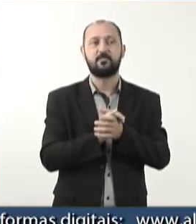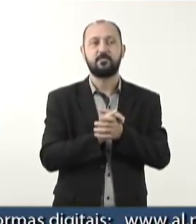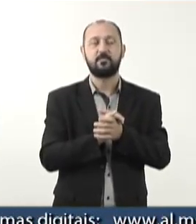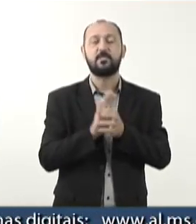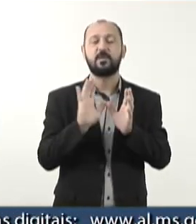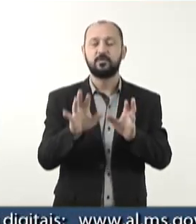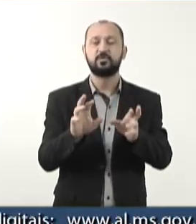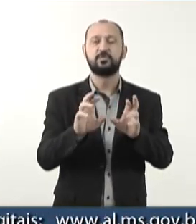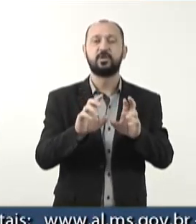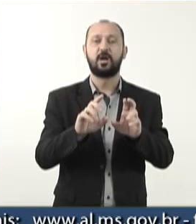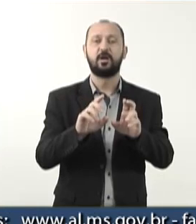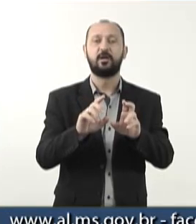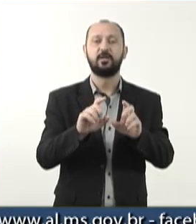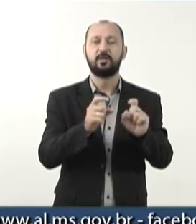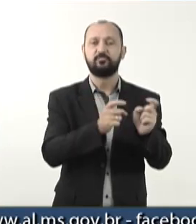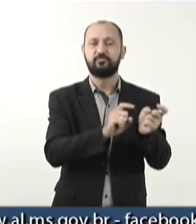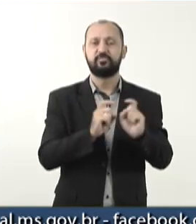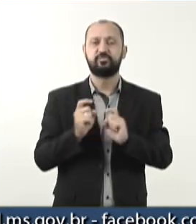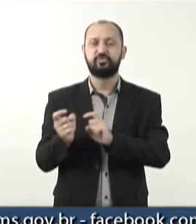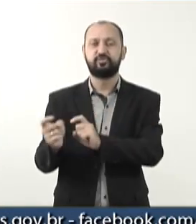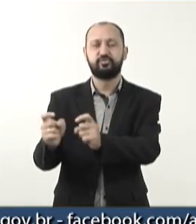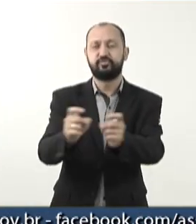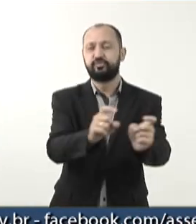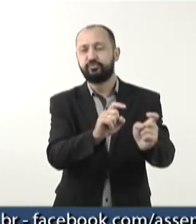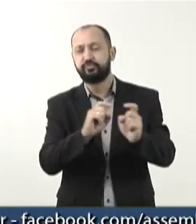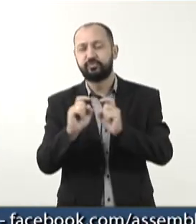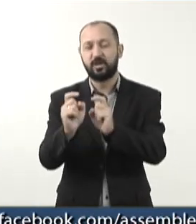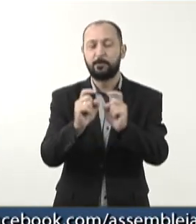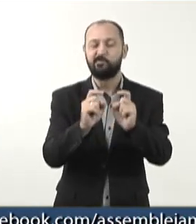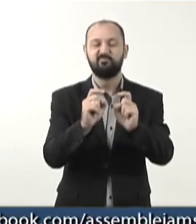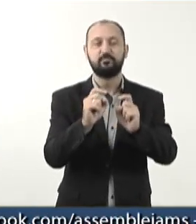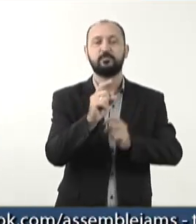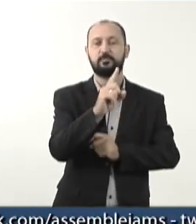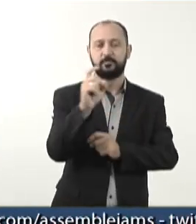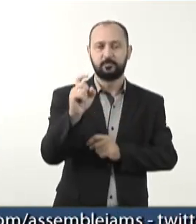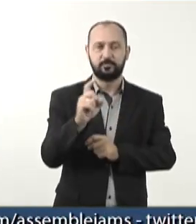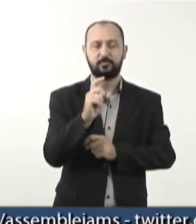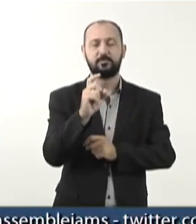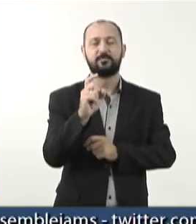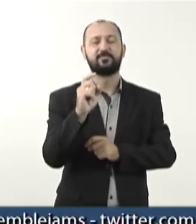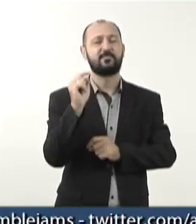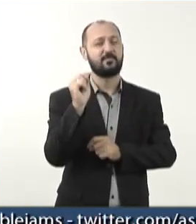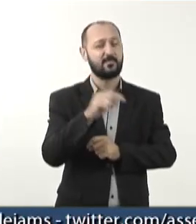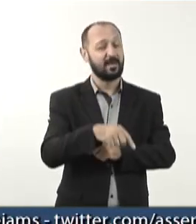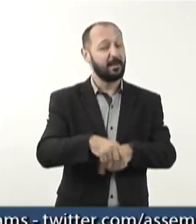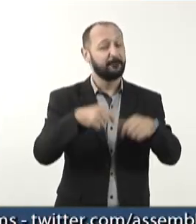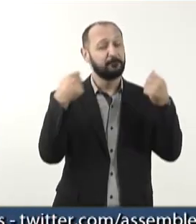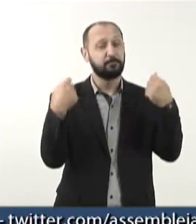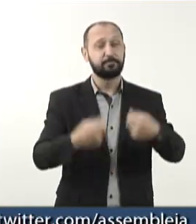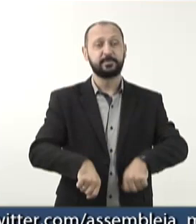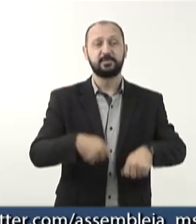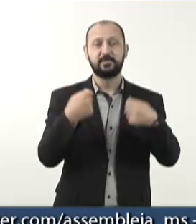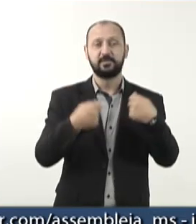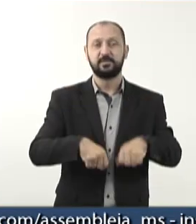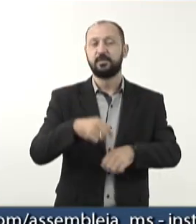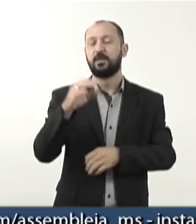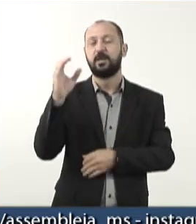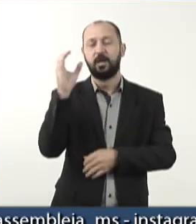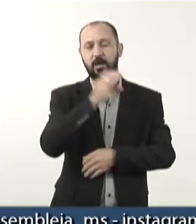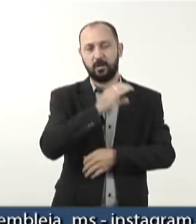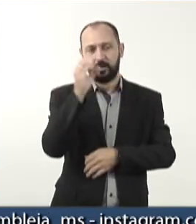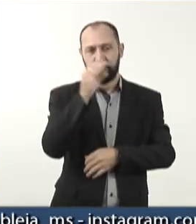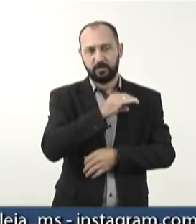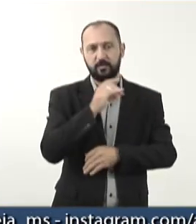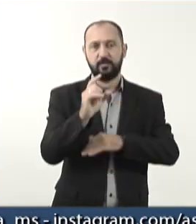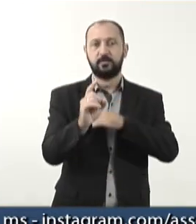várias reuniões em Dourados, o assunto lá é extremamente necessário, com urgência de